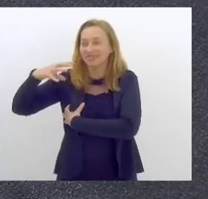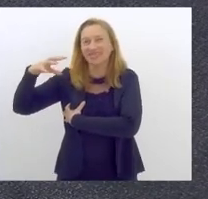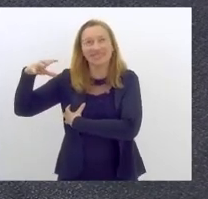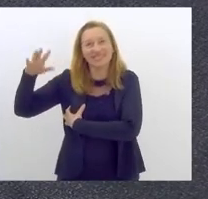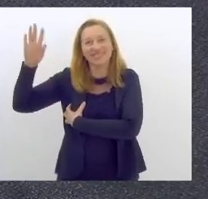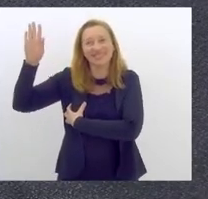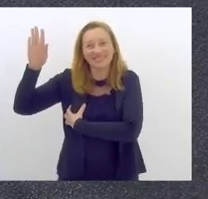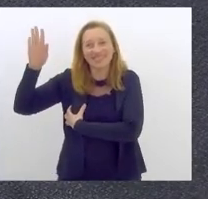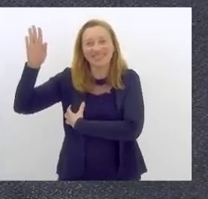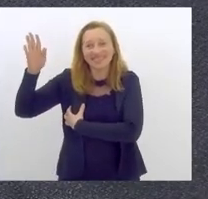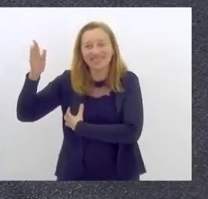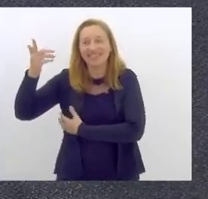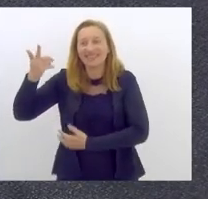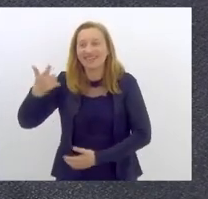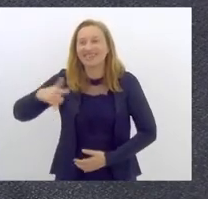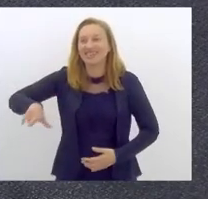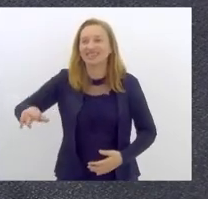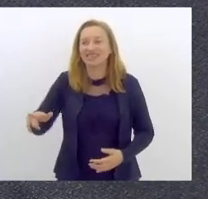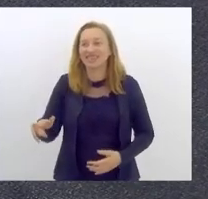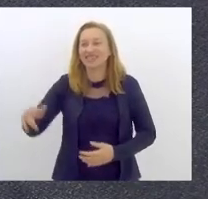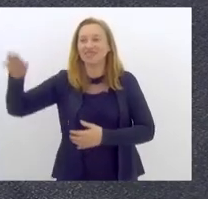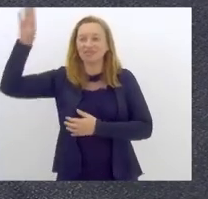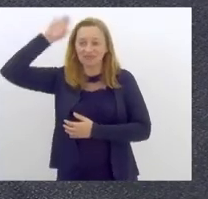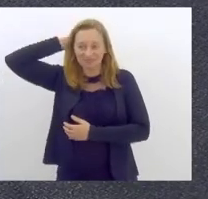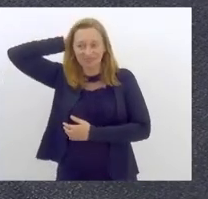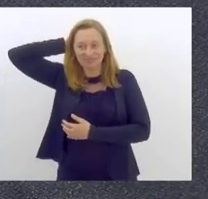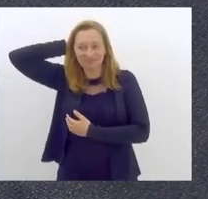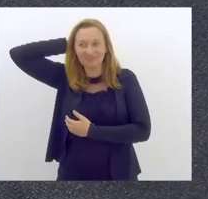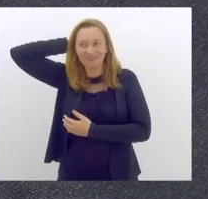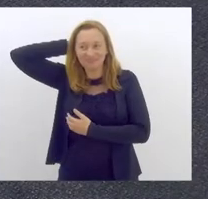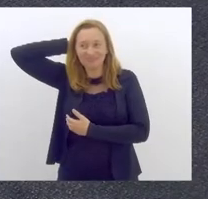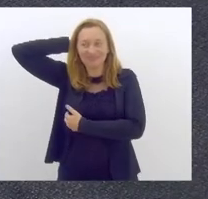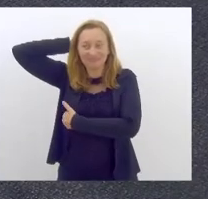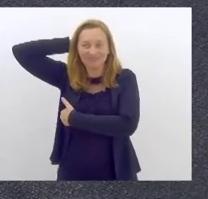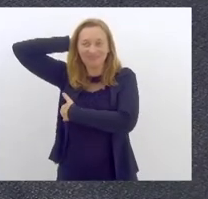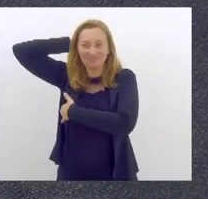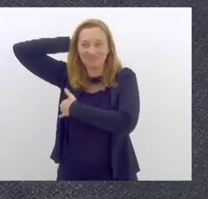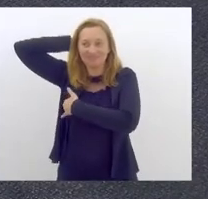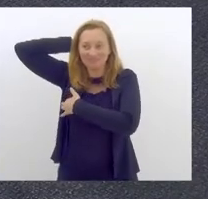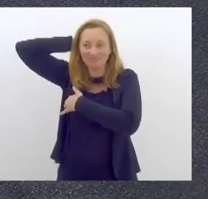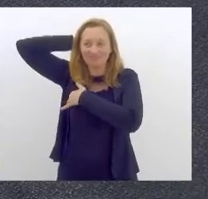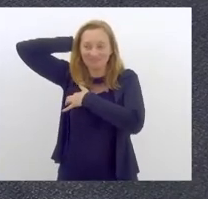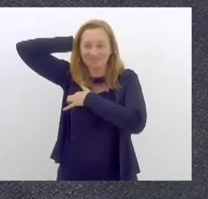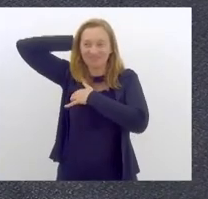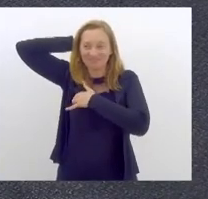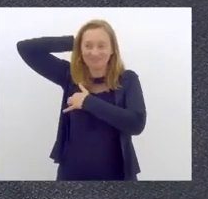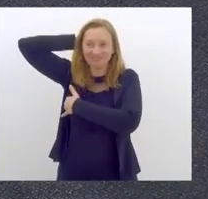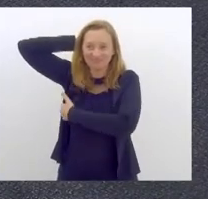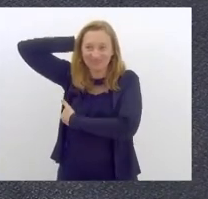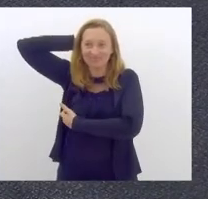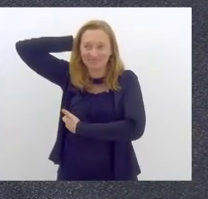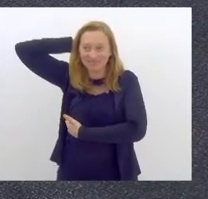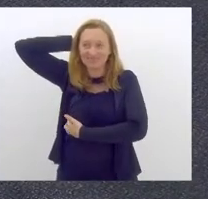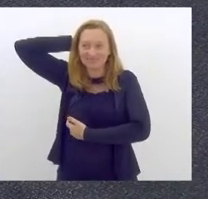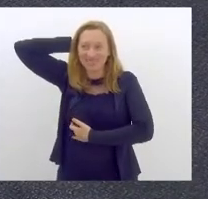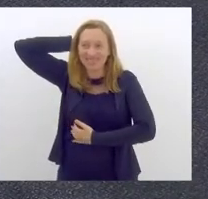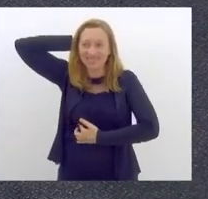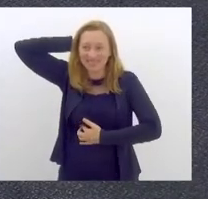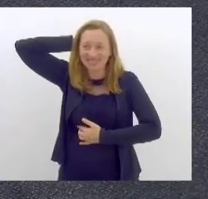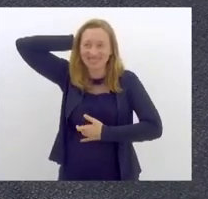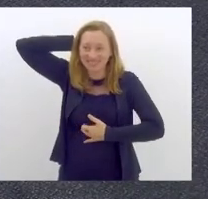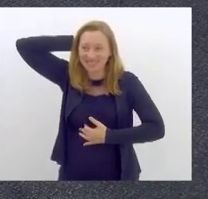se deite num braço atrás da cabeça e com a outra mão movimente os dedos